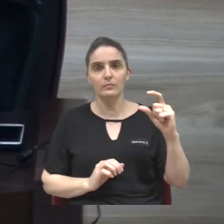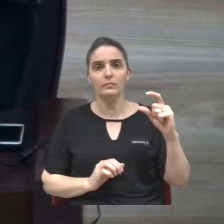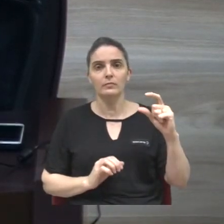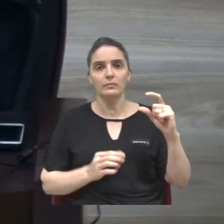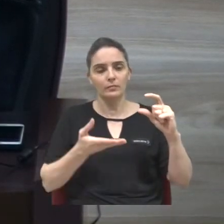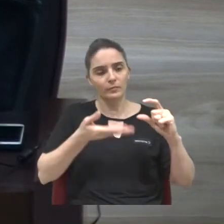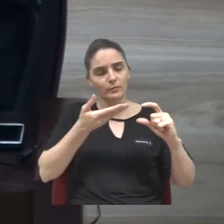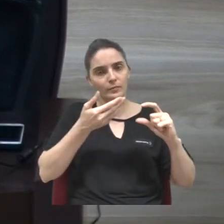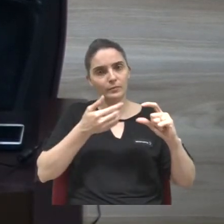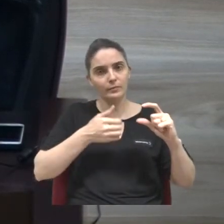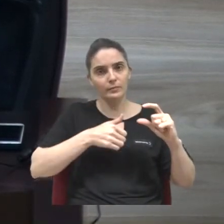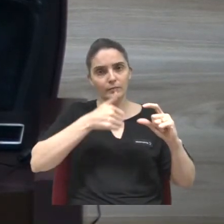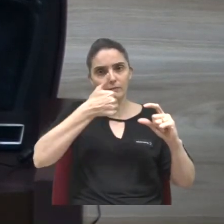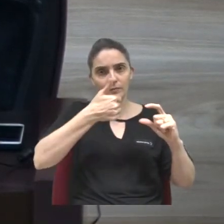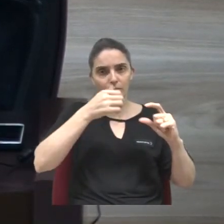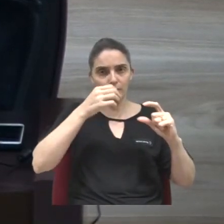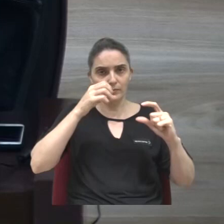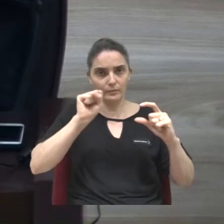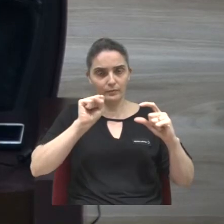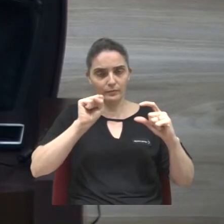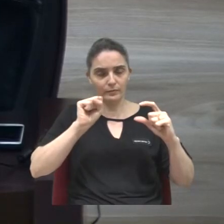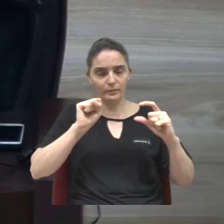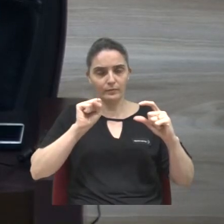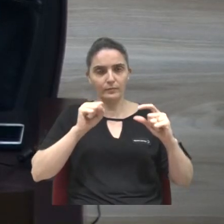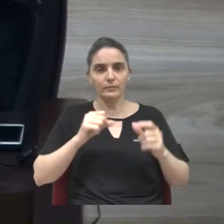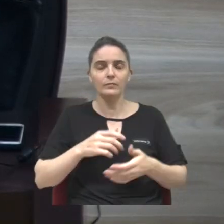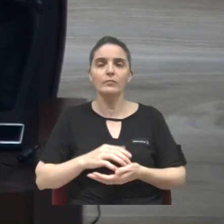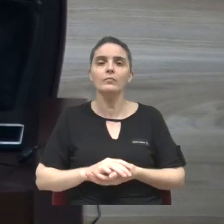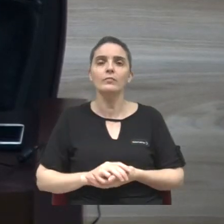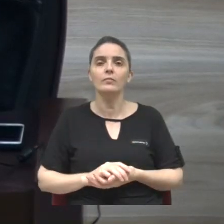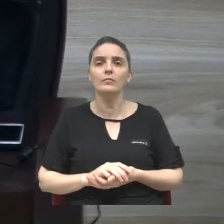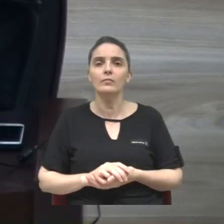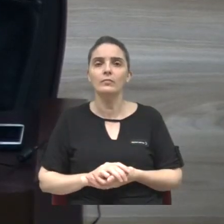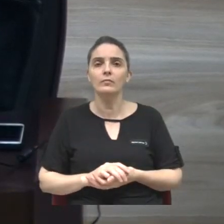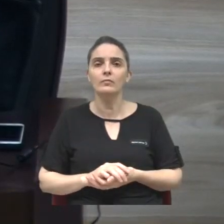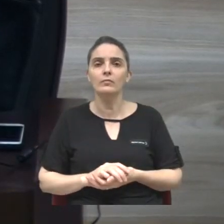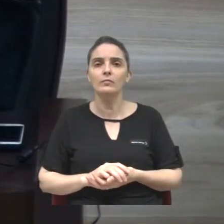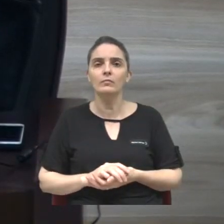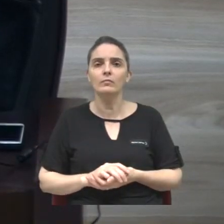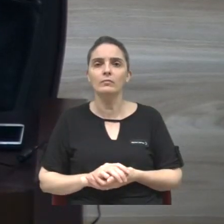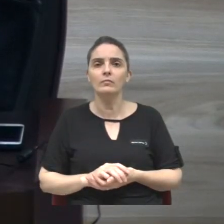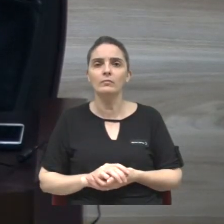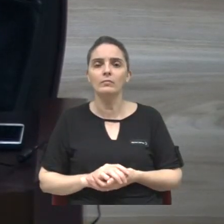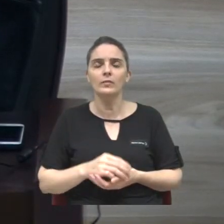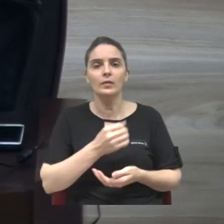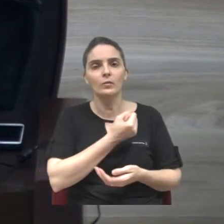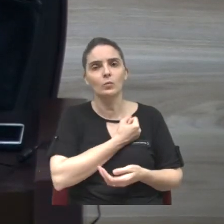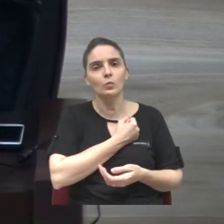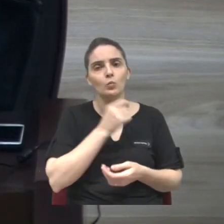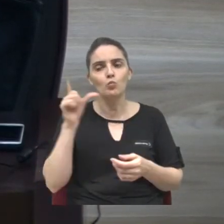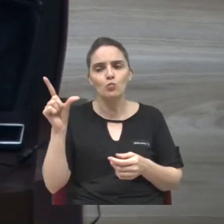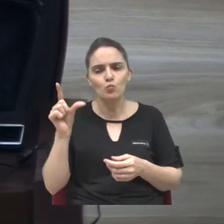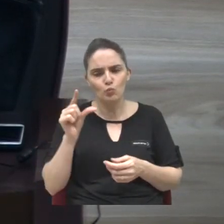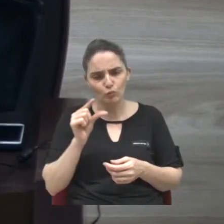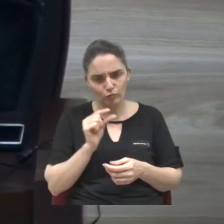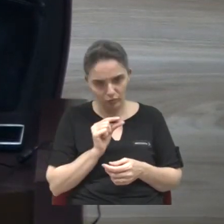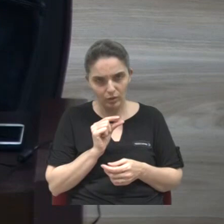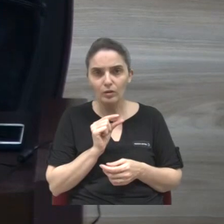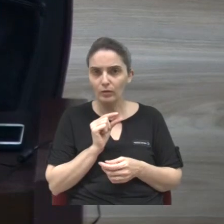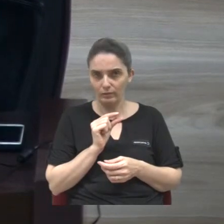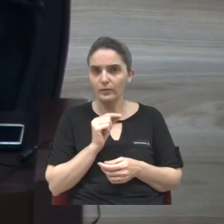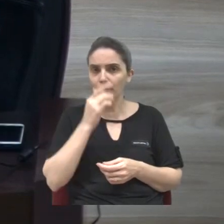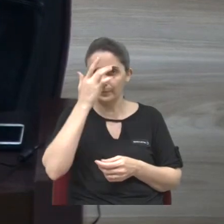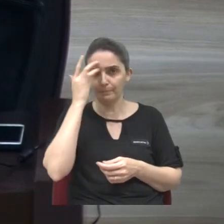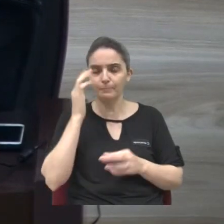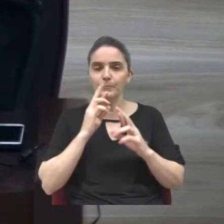18º, folha 3.491. Desta vez, o número ainda menor de reclamações acabaram por ser